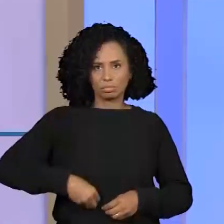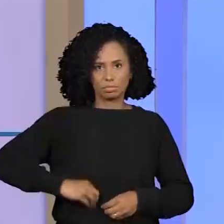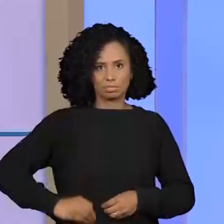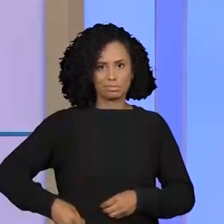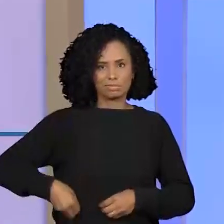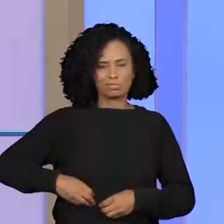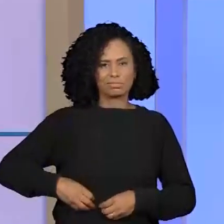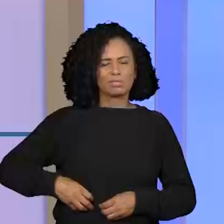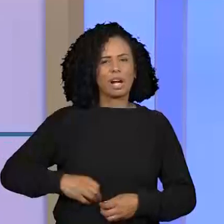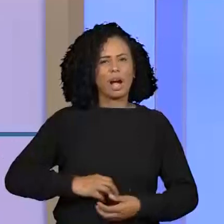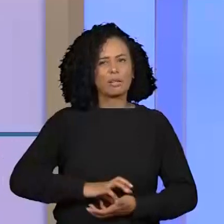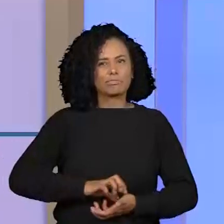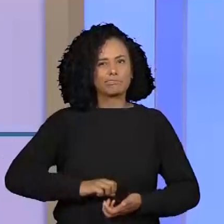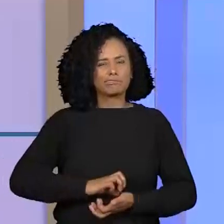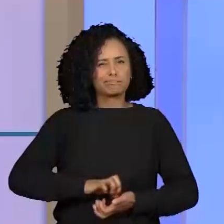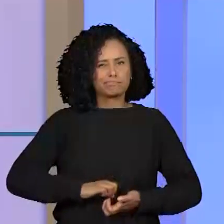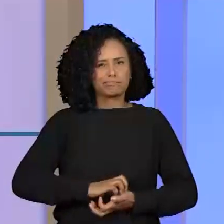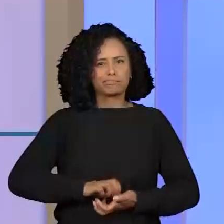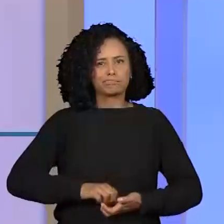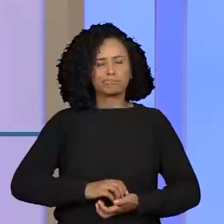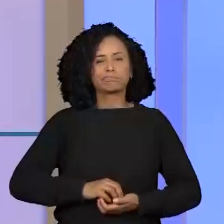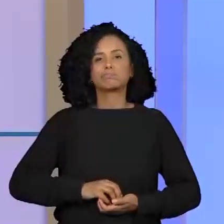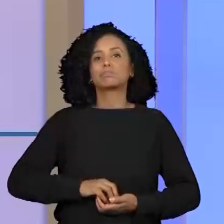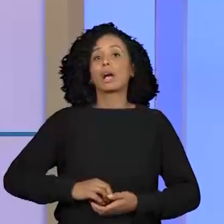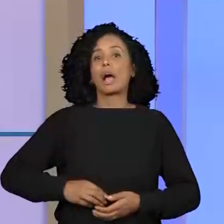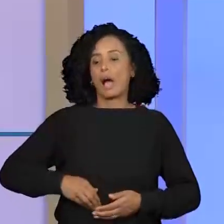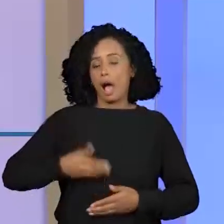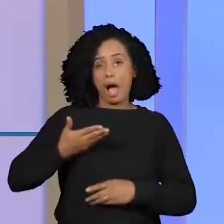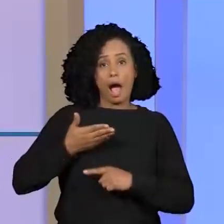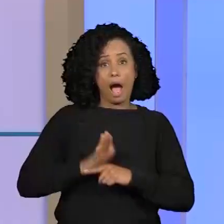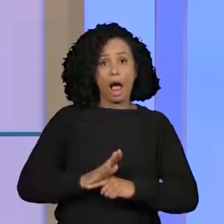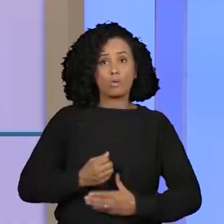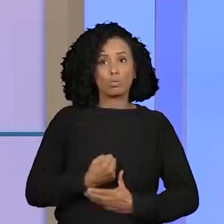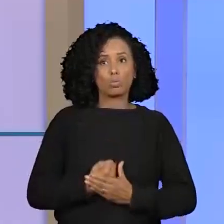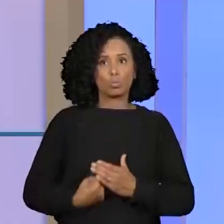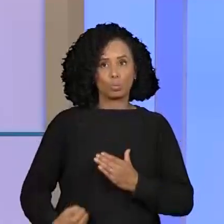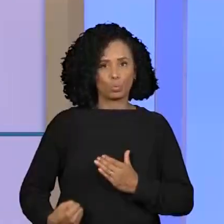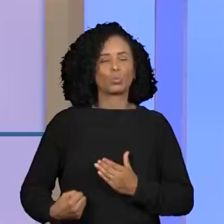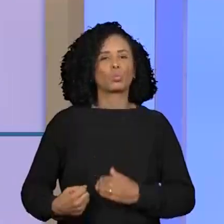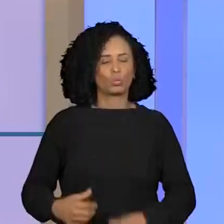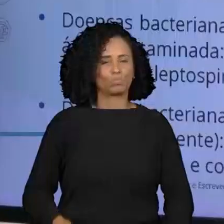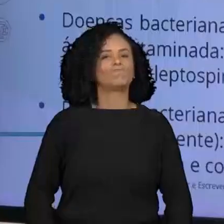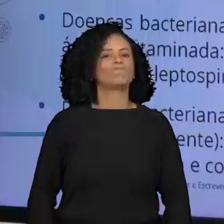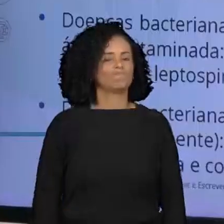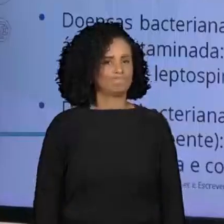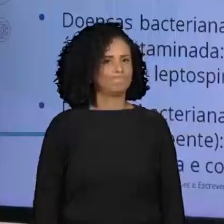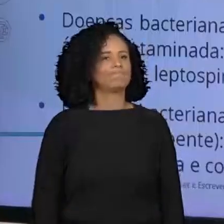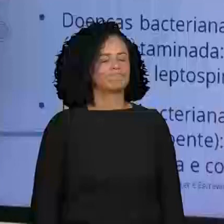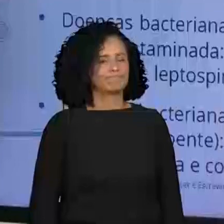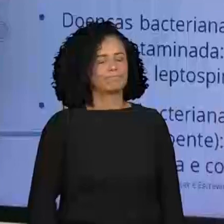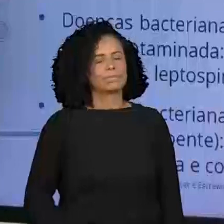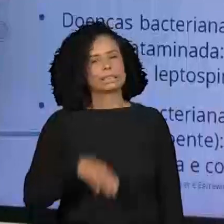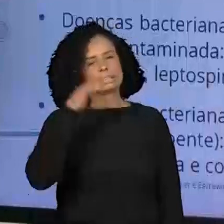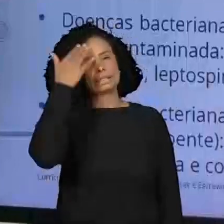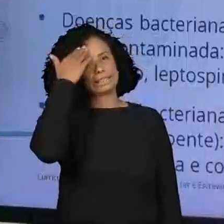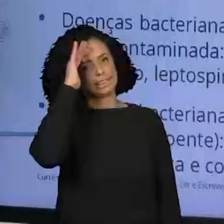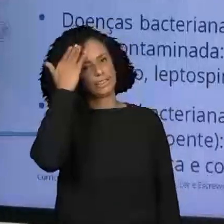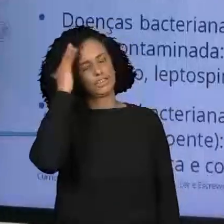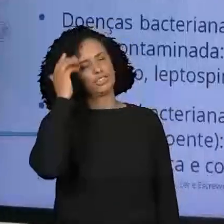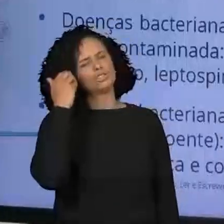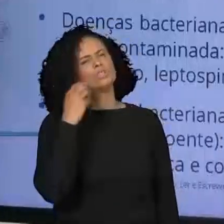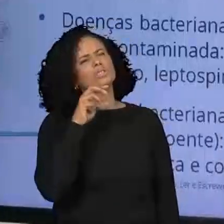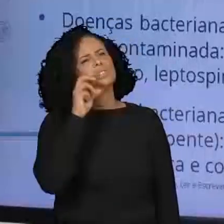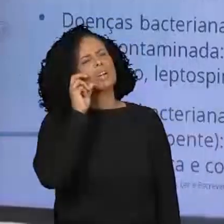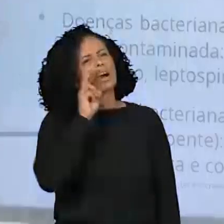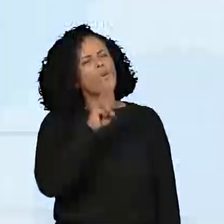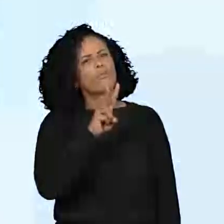ali no processo de digestão e principalmente na formação das fezes. Isso aí. E eu estou vendo aqui nas